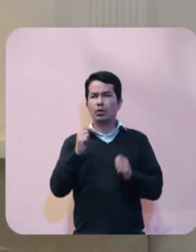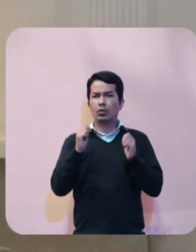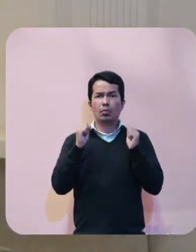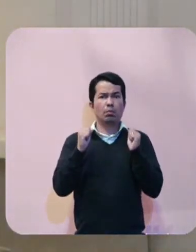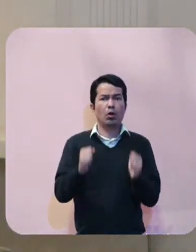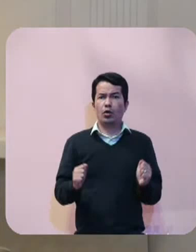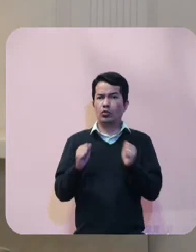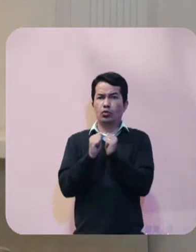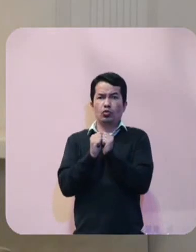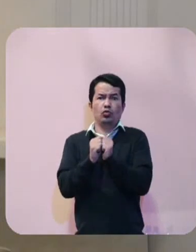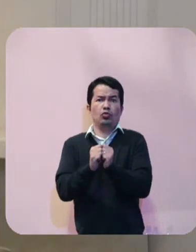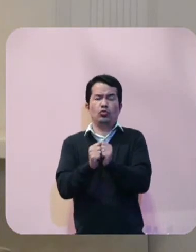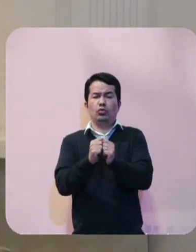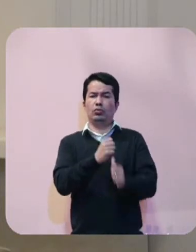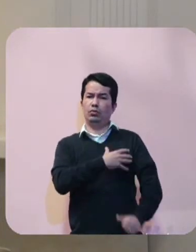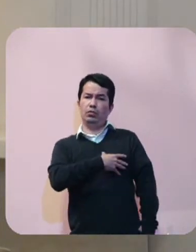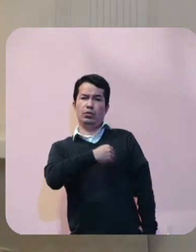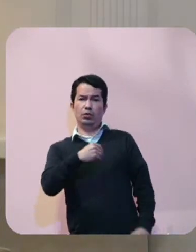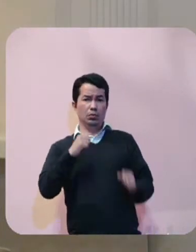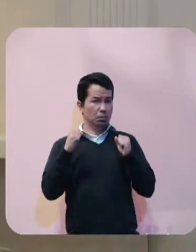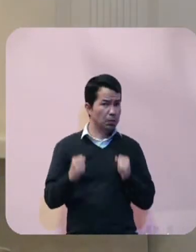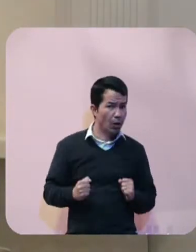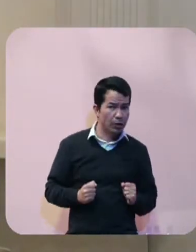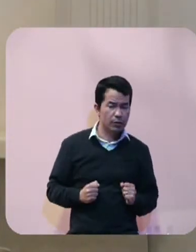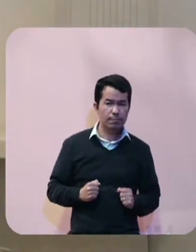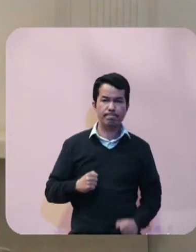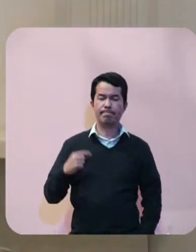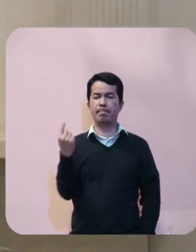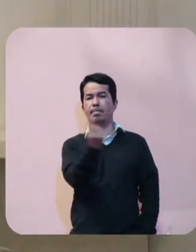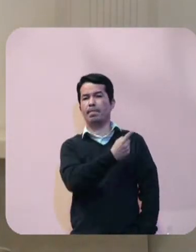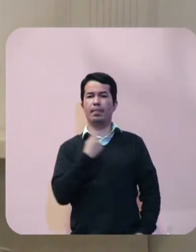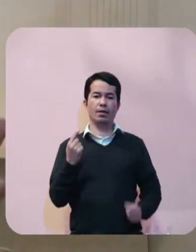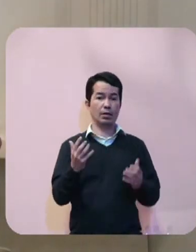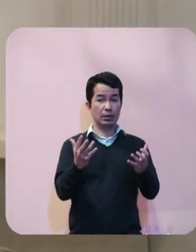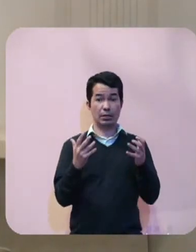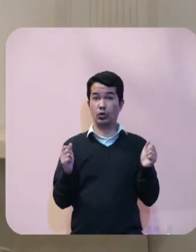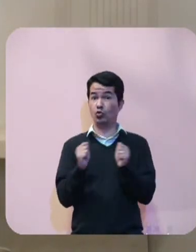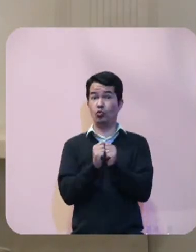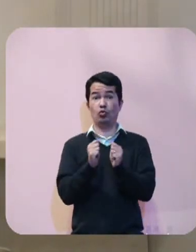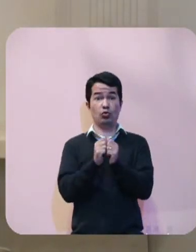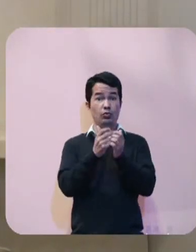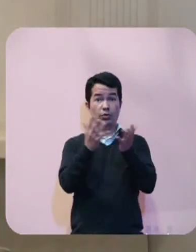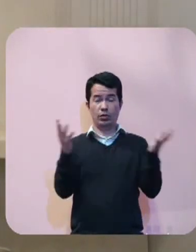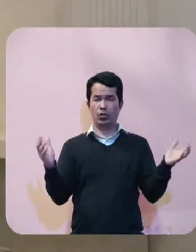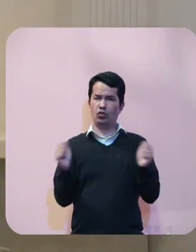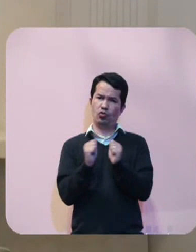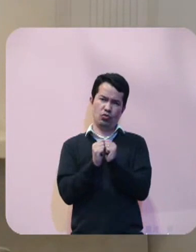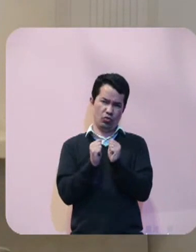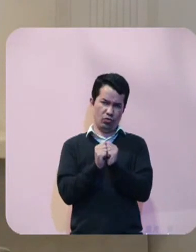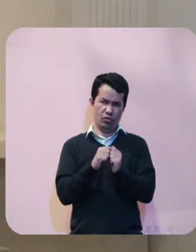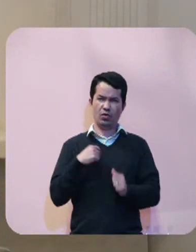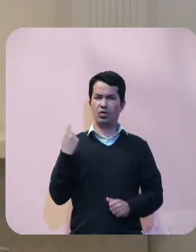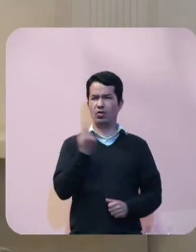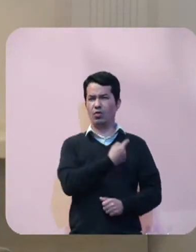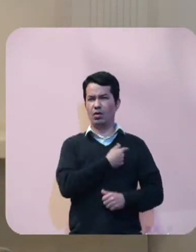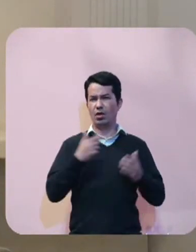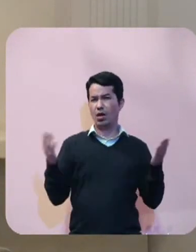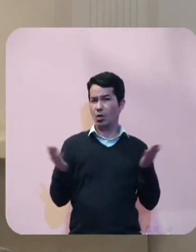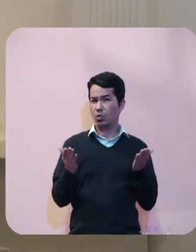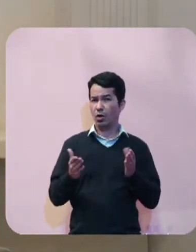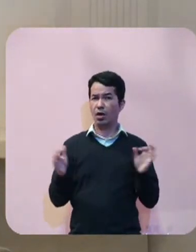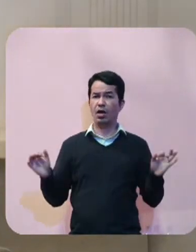juntos? E sabe, nós queremos ser parceiros seus nesse processo. Então, quando a gente terminar de